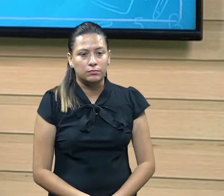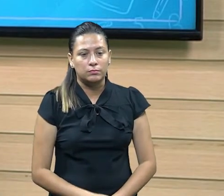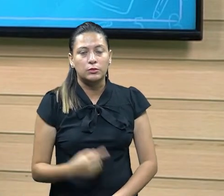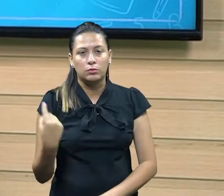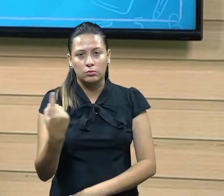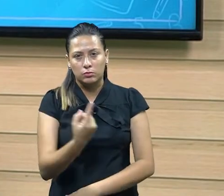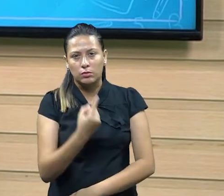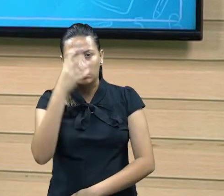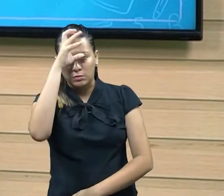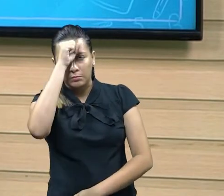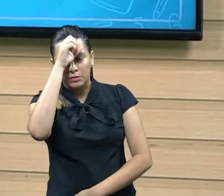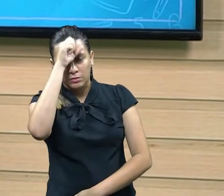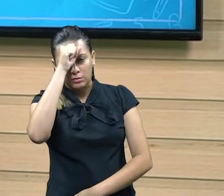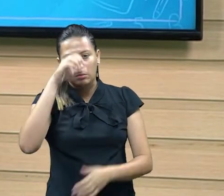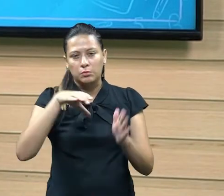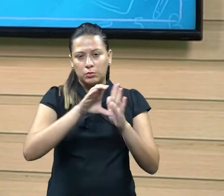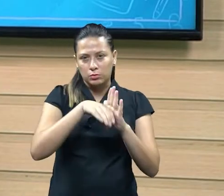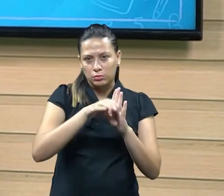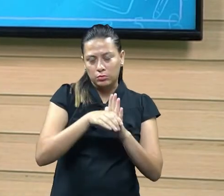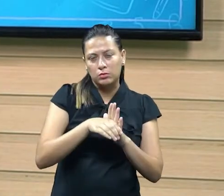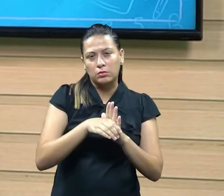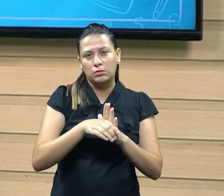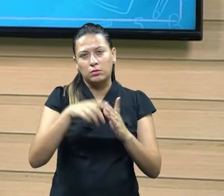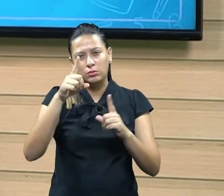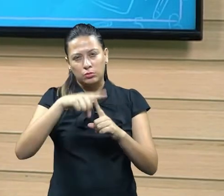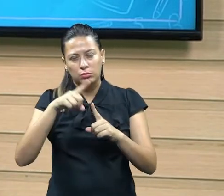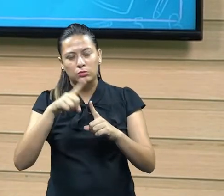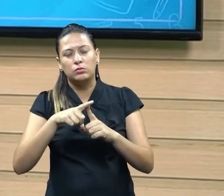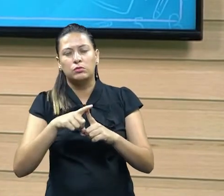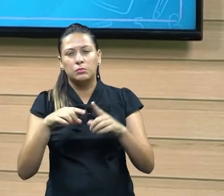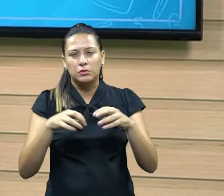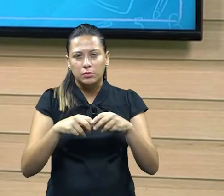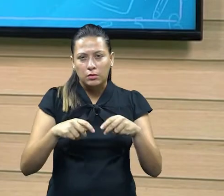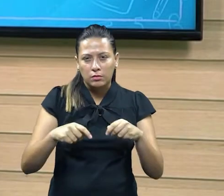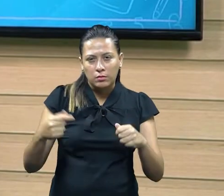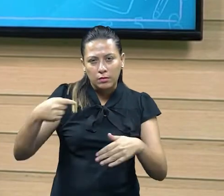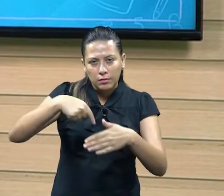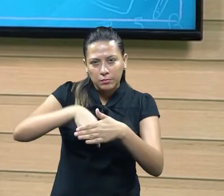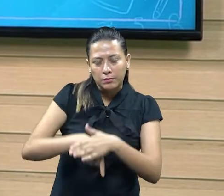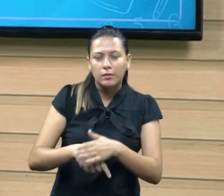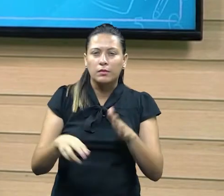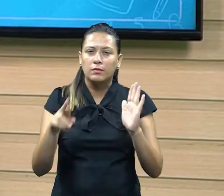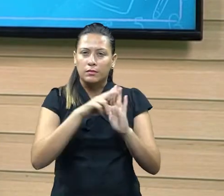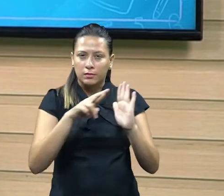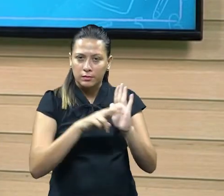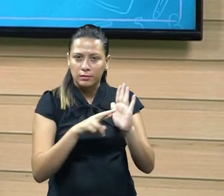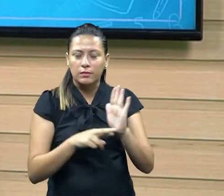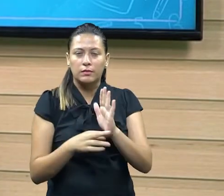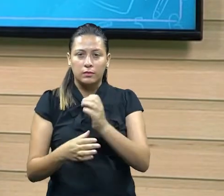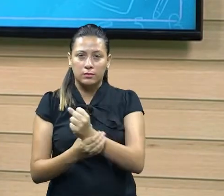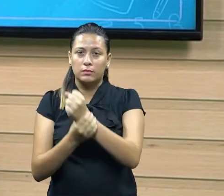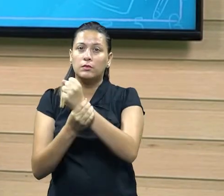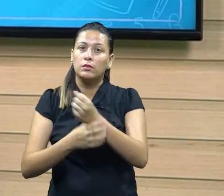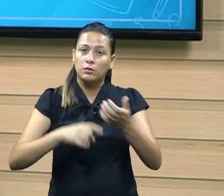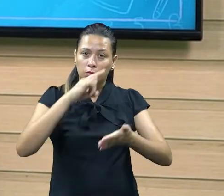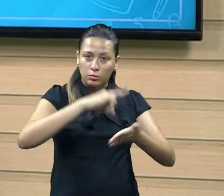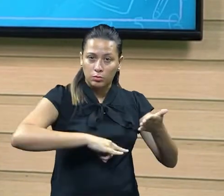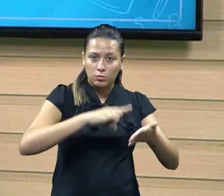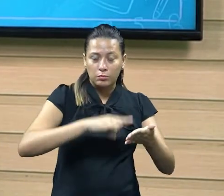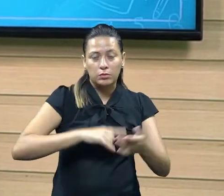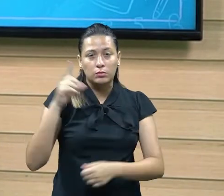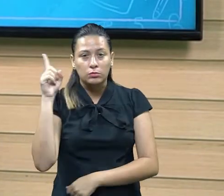os conceitos, tipos de aterramento, um pouco de normas de segurança e documentação em rotinas de